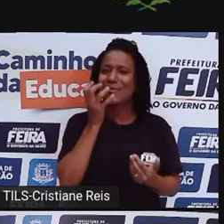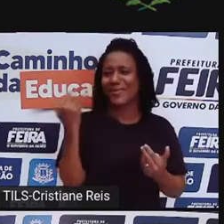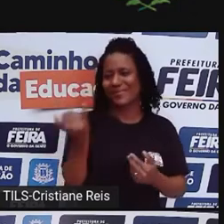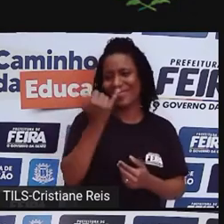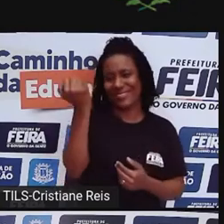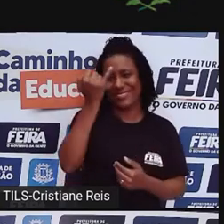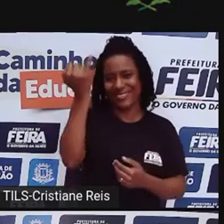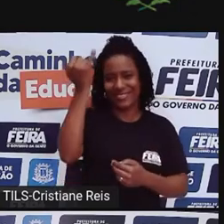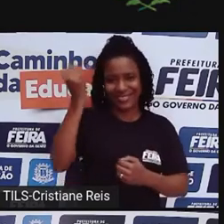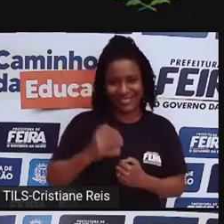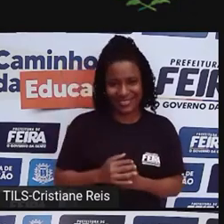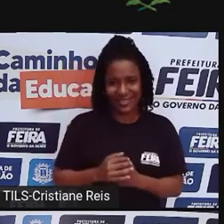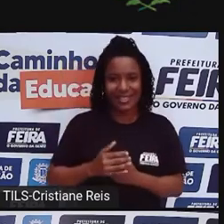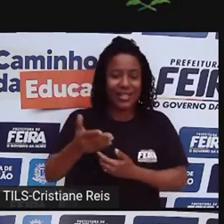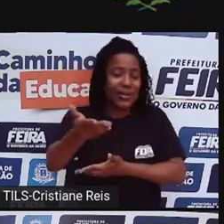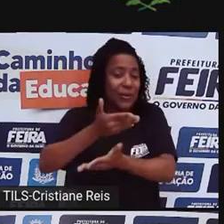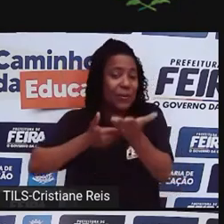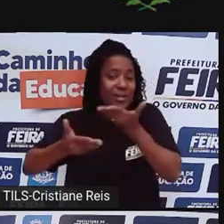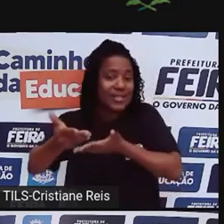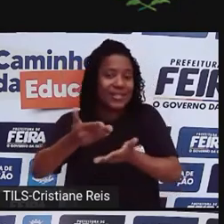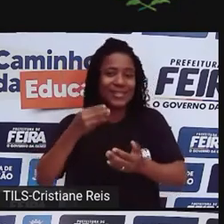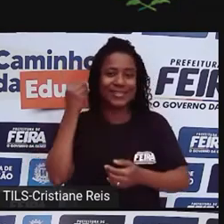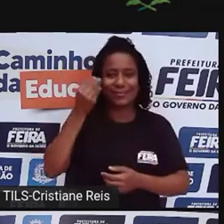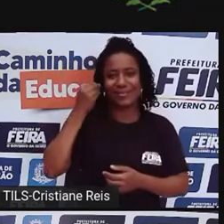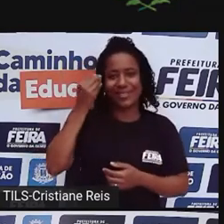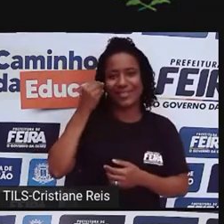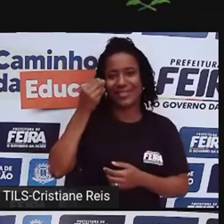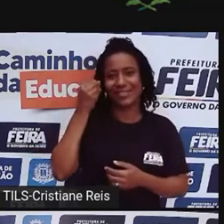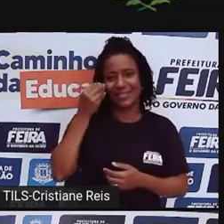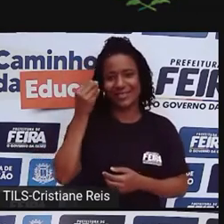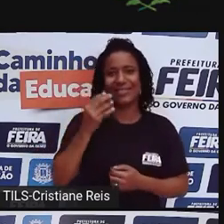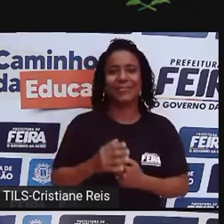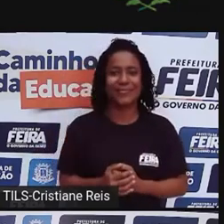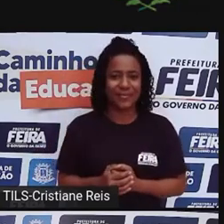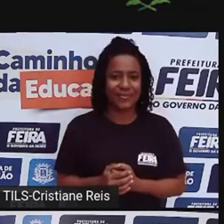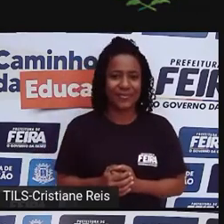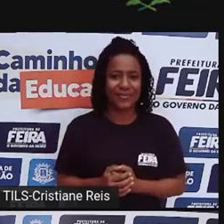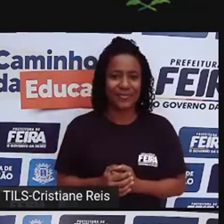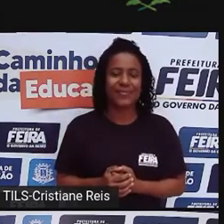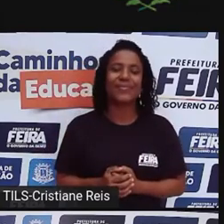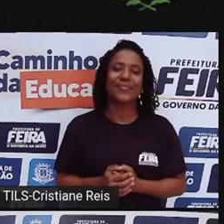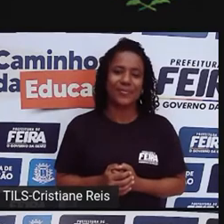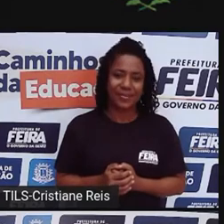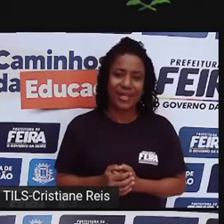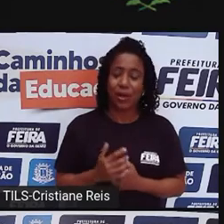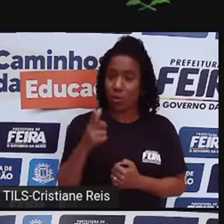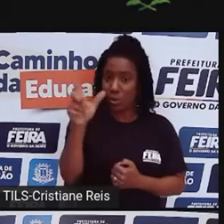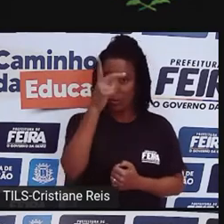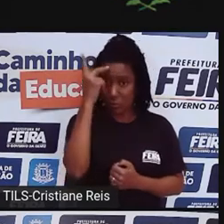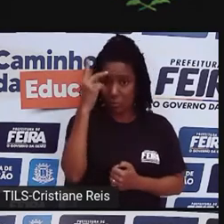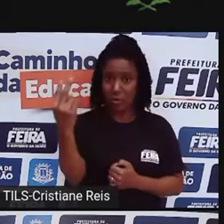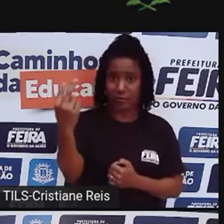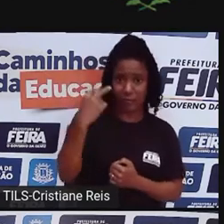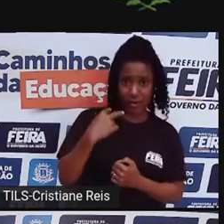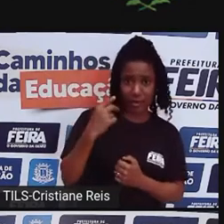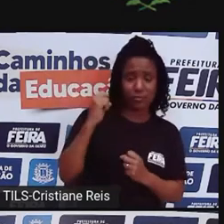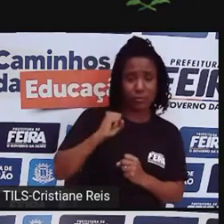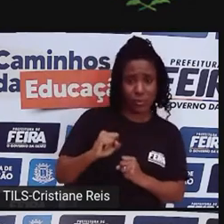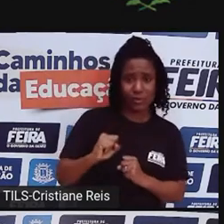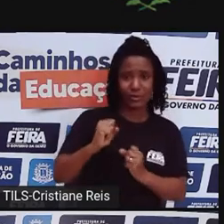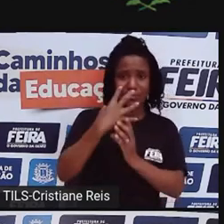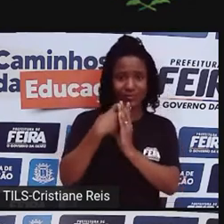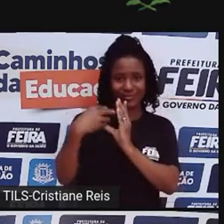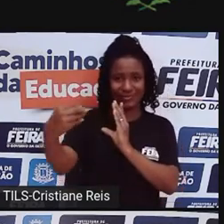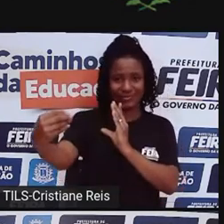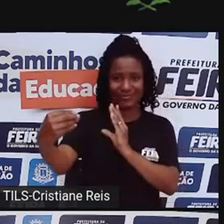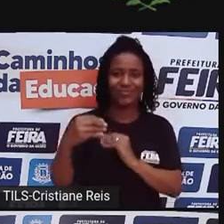importante compartilhar nossas vivências, porque outras pessoas podem até se inspirar em mim. Teve um exemplo da minha tia.